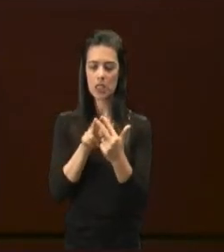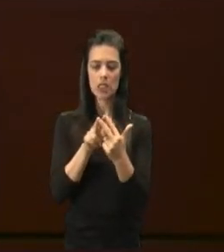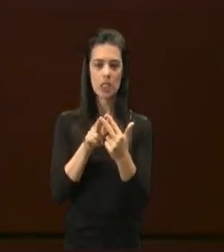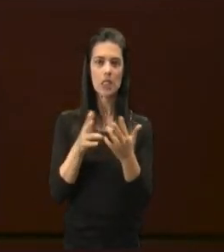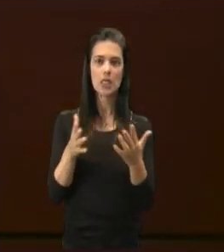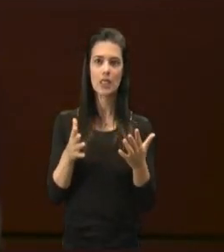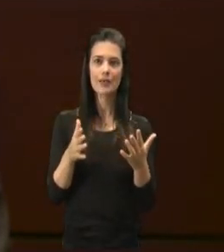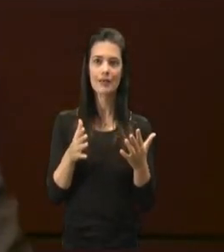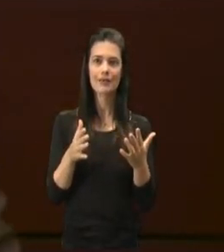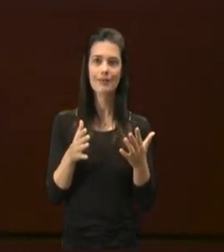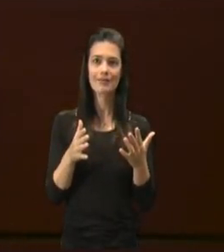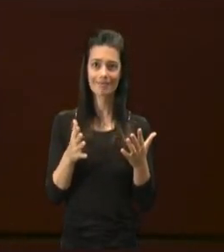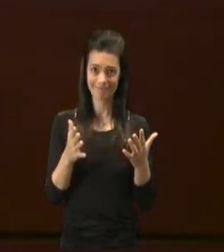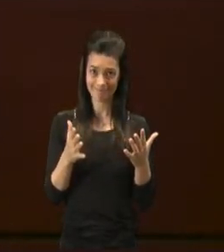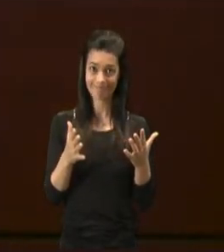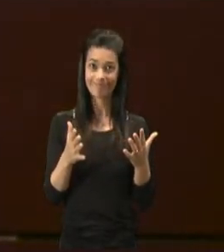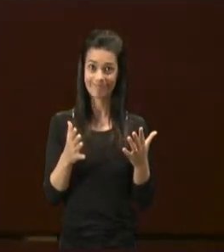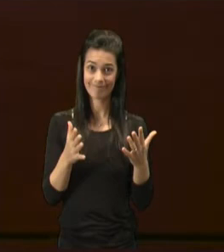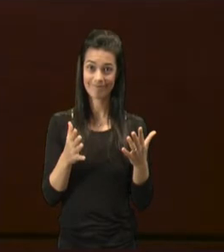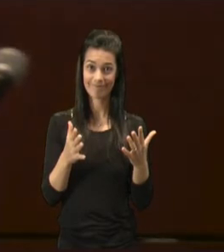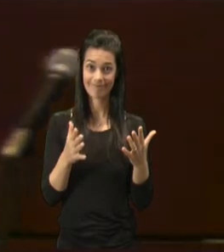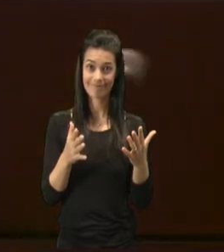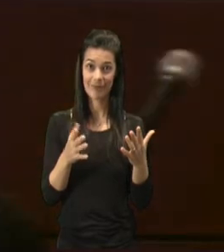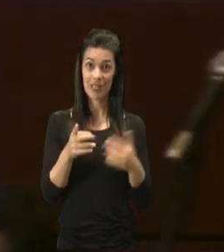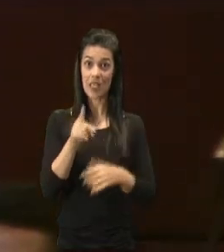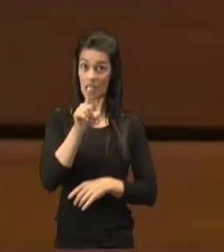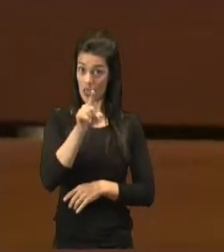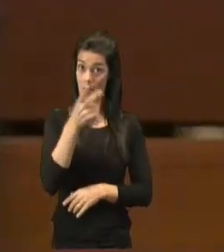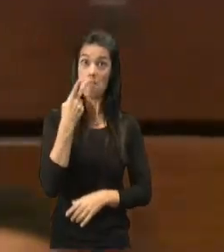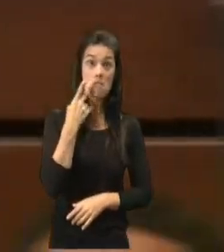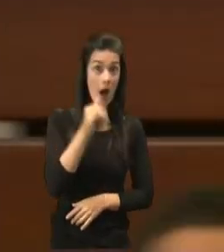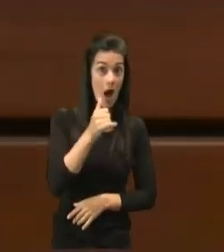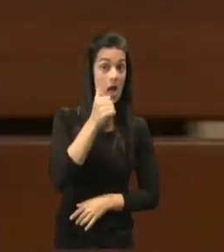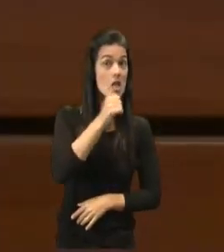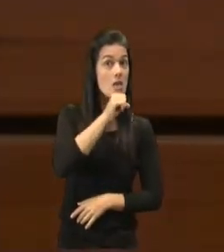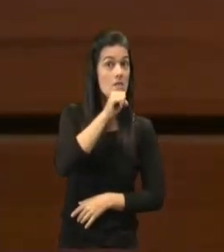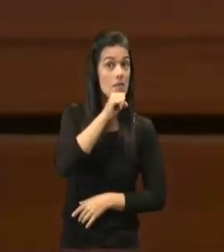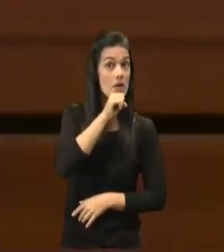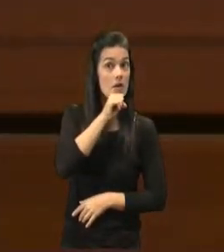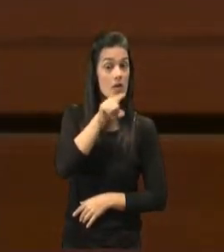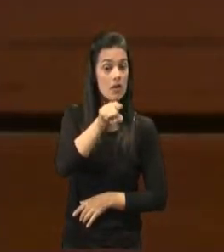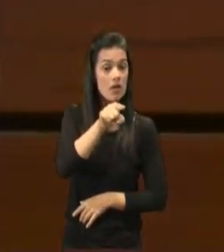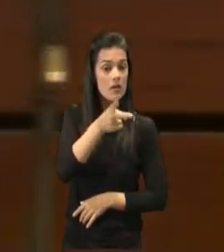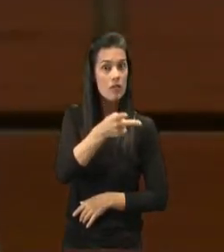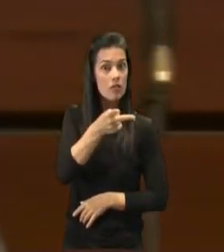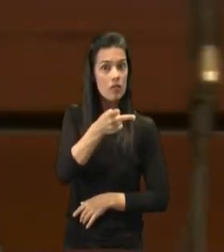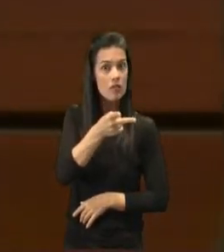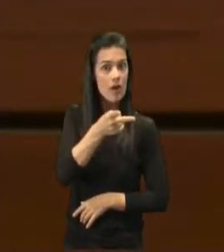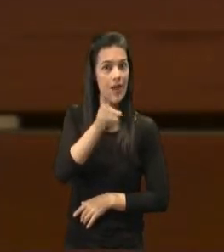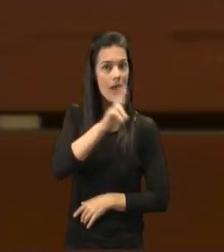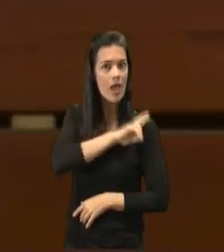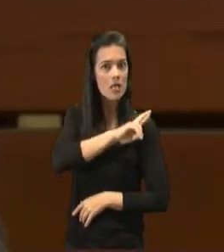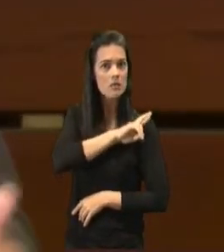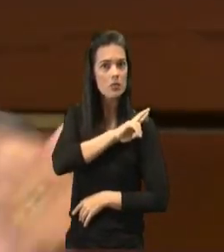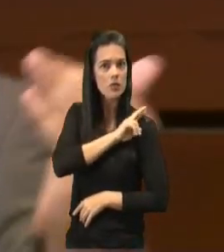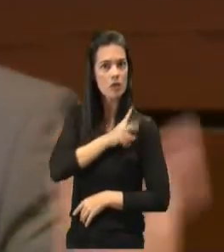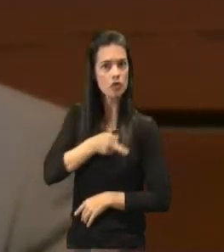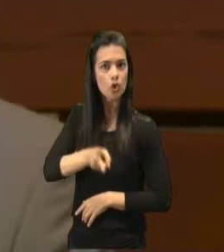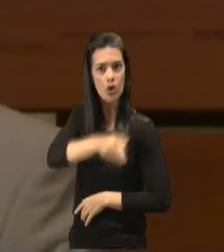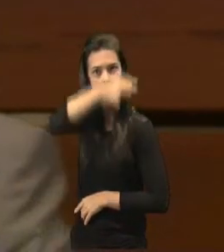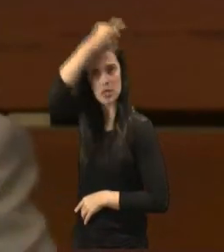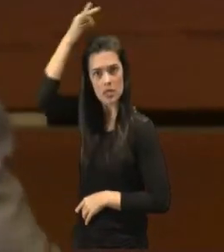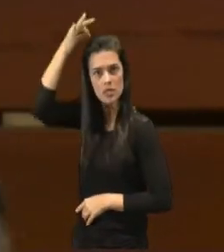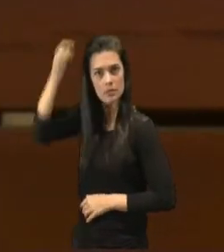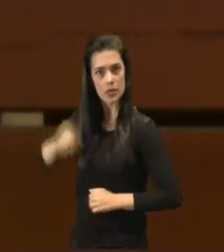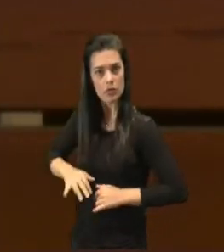e alguém tem que gerenciar esta casa, e é você pai, é você mãe. É por isso que nós temos que ter esta firmeza e precisamos ter esta contundência